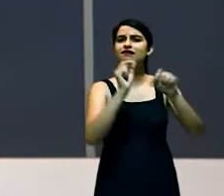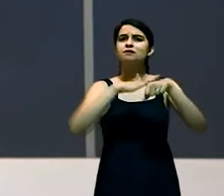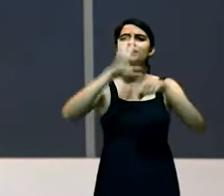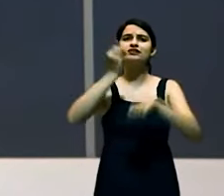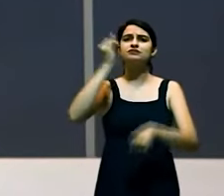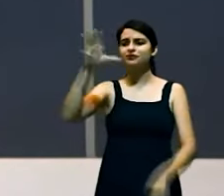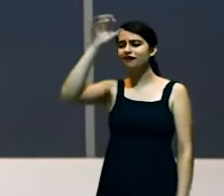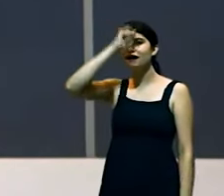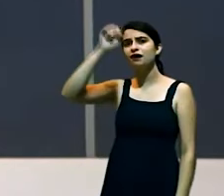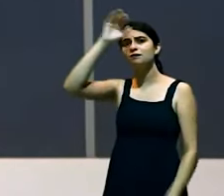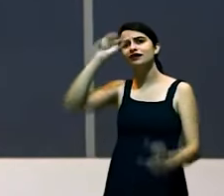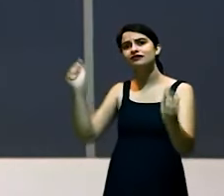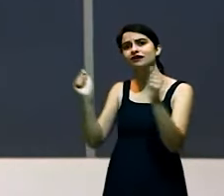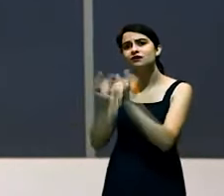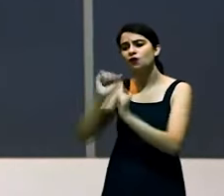Mas Maria